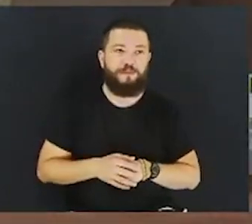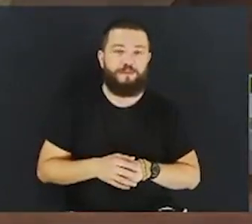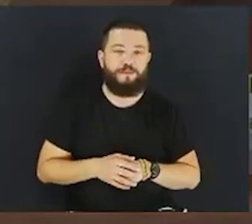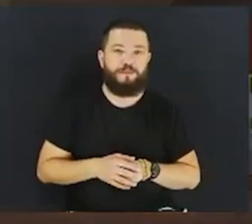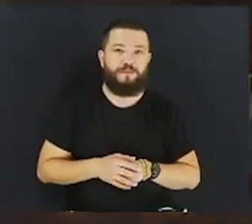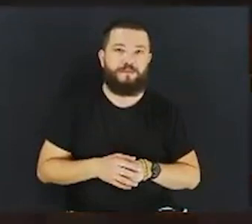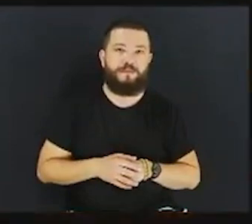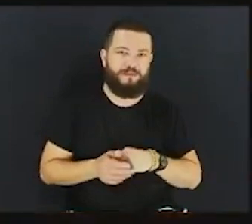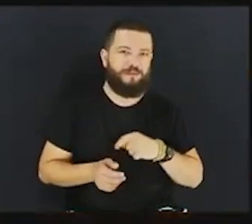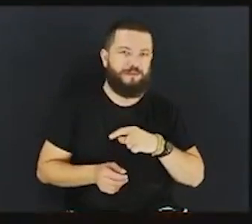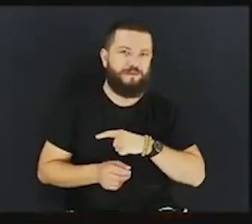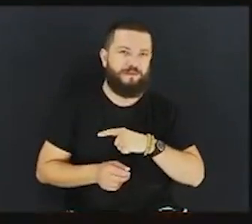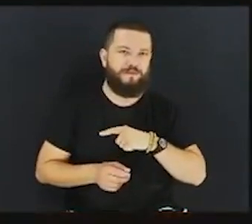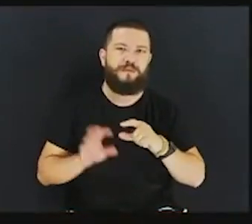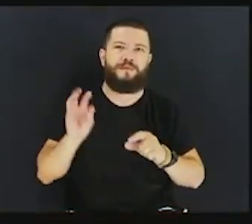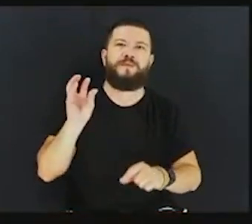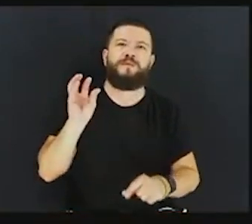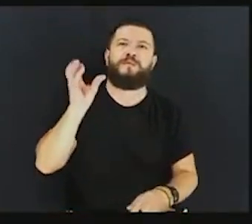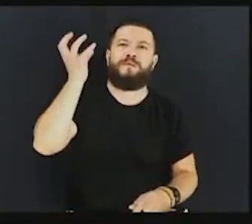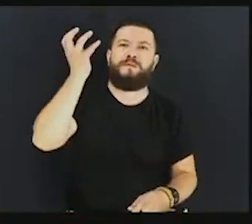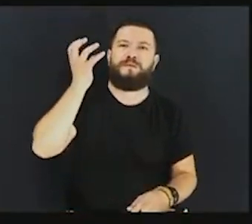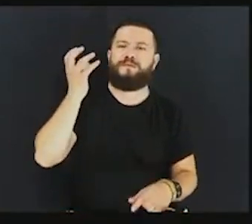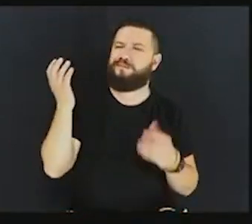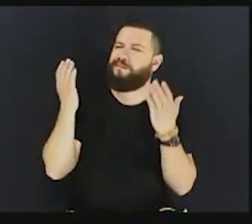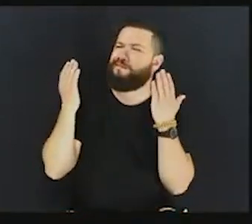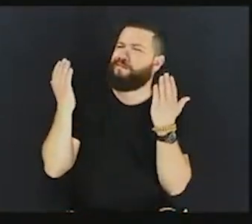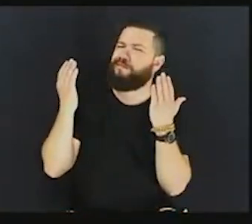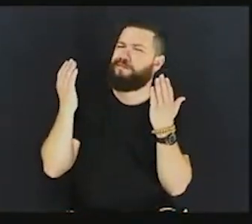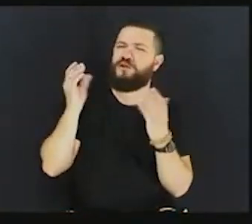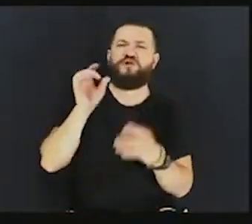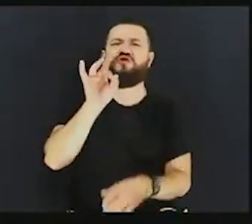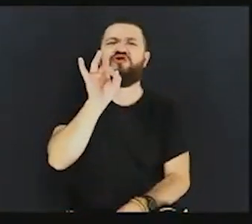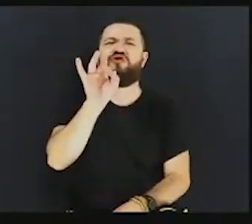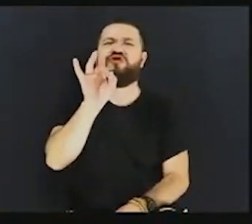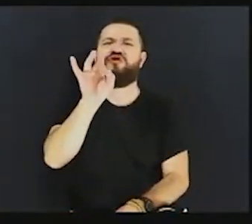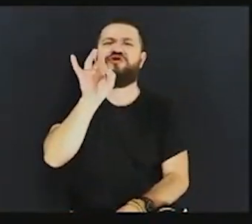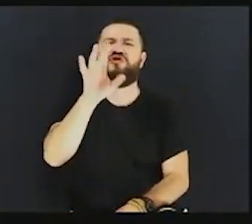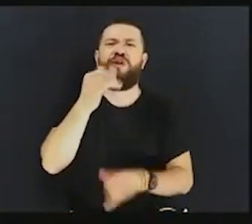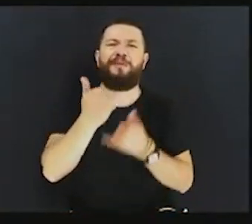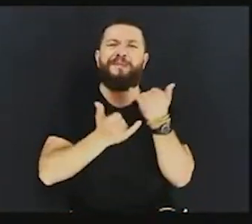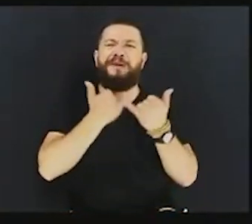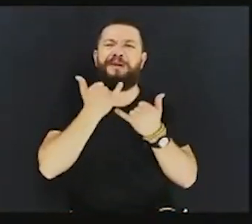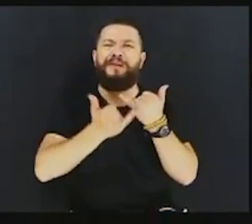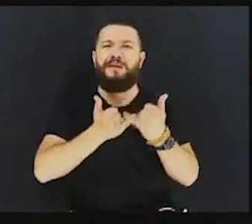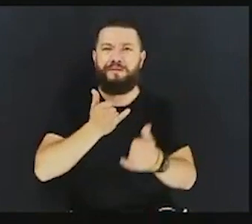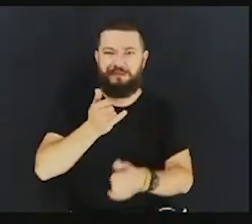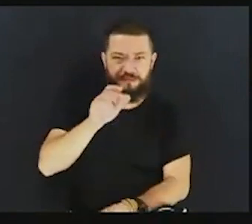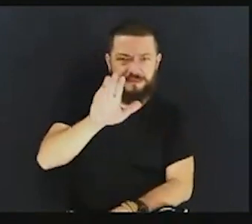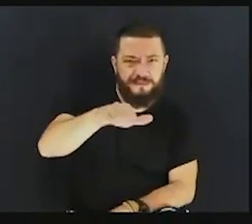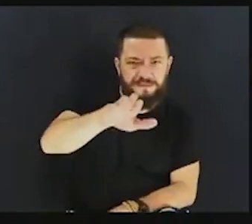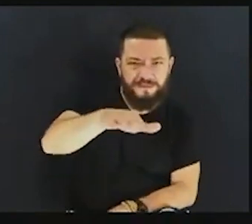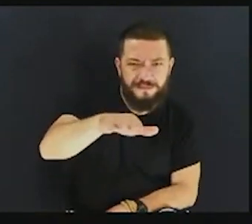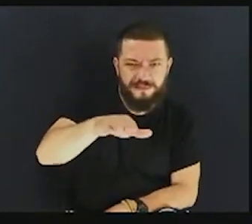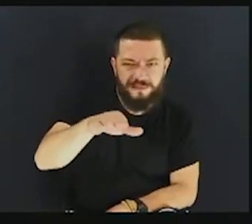Quer dizer, porque eu ouvi algumas pessoas dizendo, não, mas foi uma brincadeira deles. Vocês entendem isso como uma coisa aceitável?